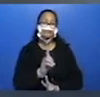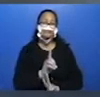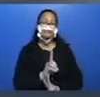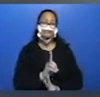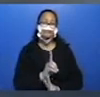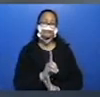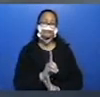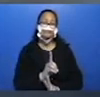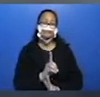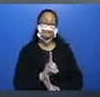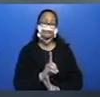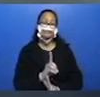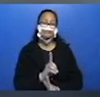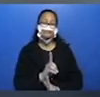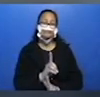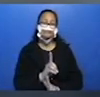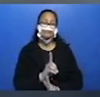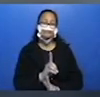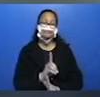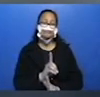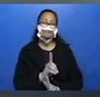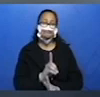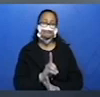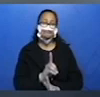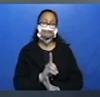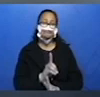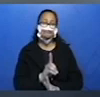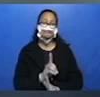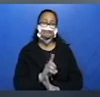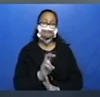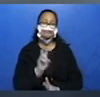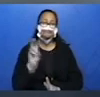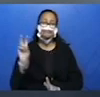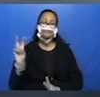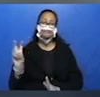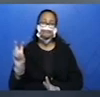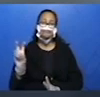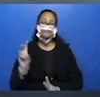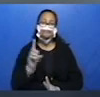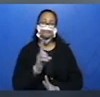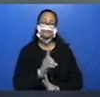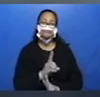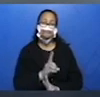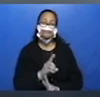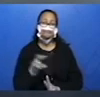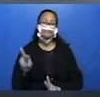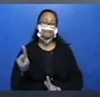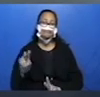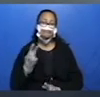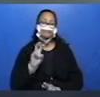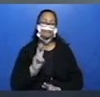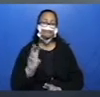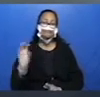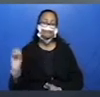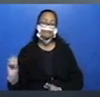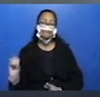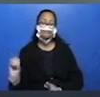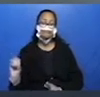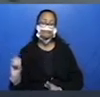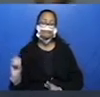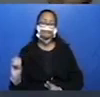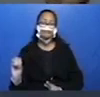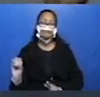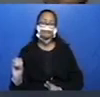dezena. Olha aqui a dezena. 5 dezenas é igual 50. E quando eu multipliquei